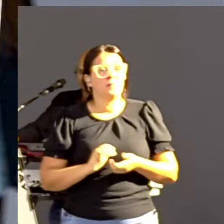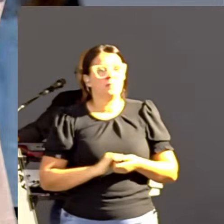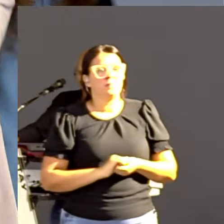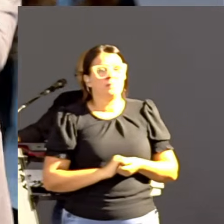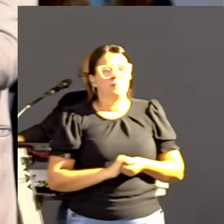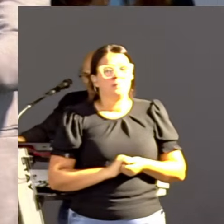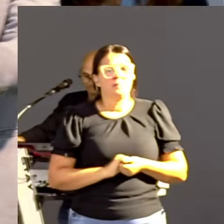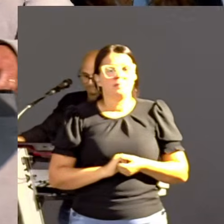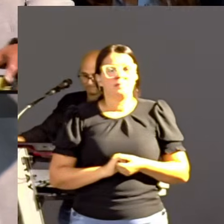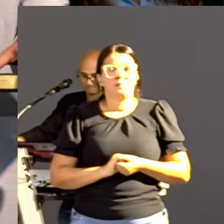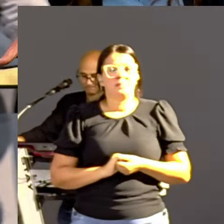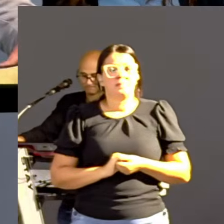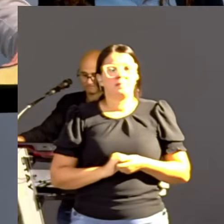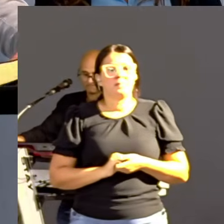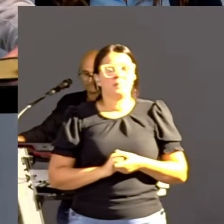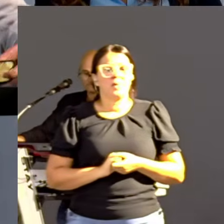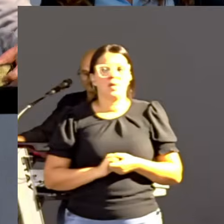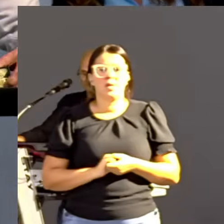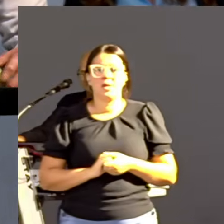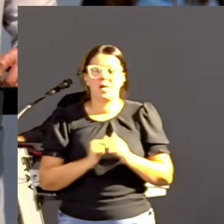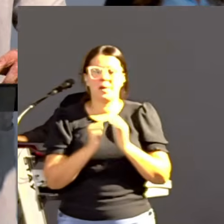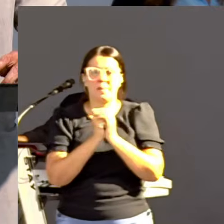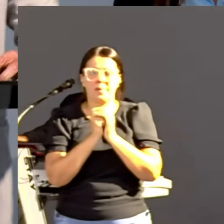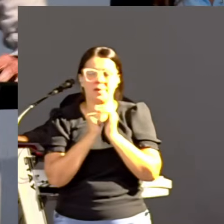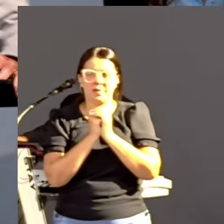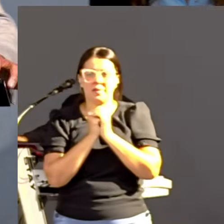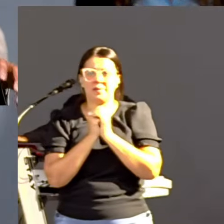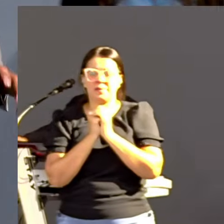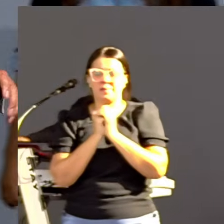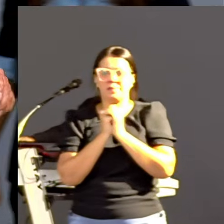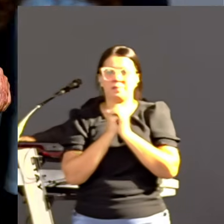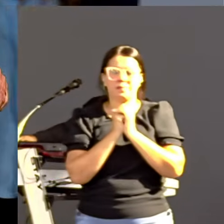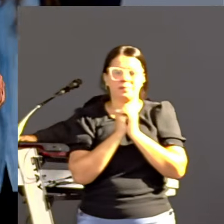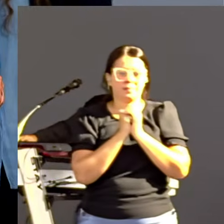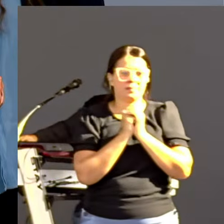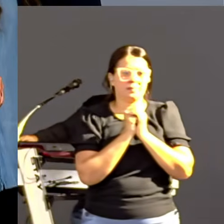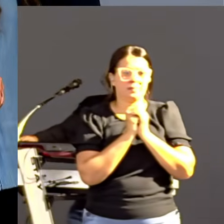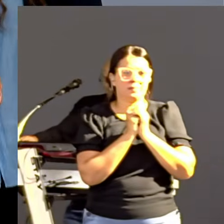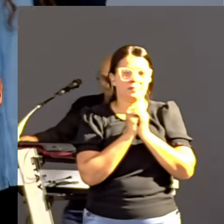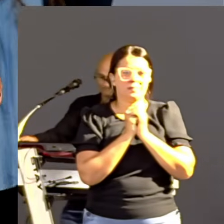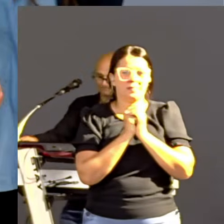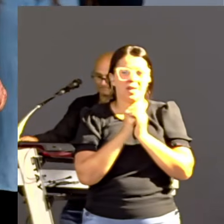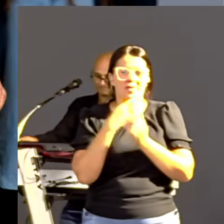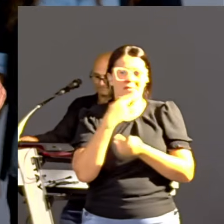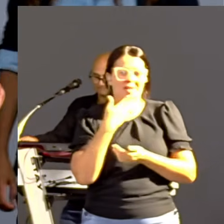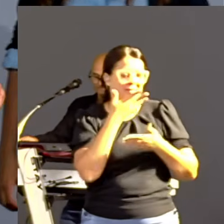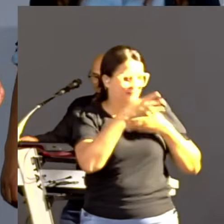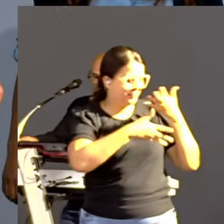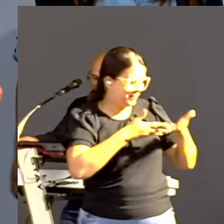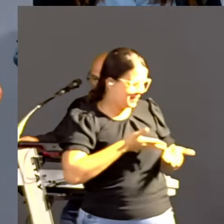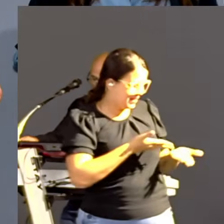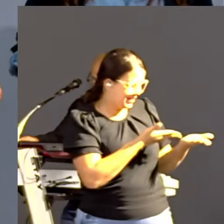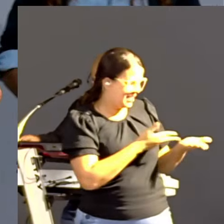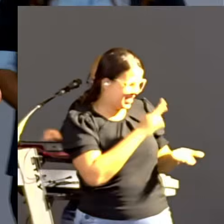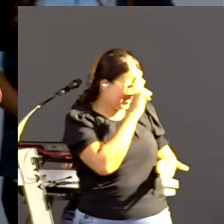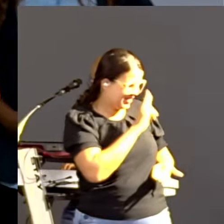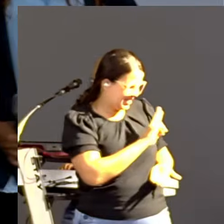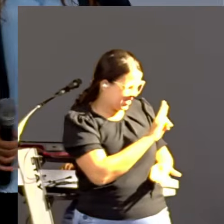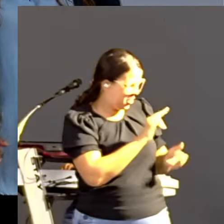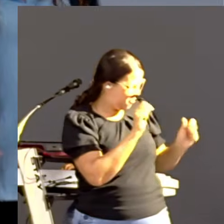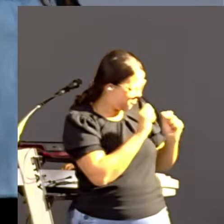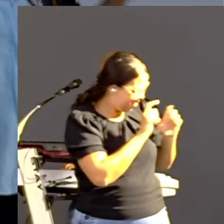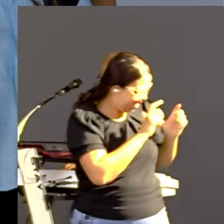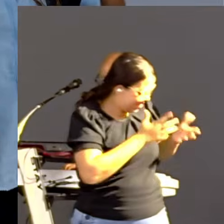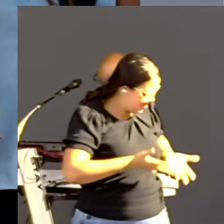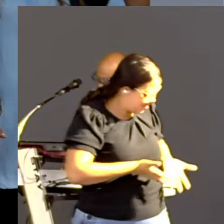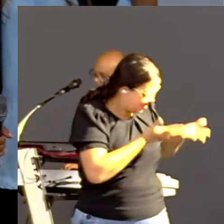Desperta tu que dormes. Amém. Amém. Diga para a pessoa do seu lado: o Senhor está te